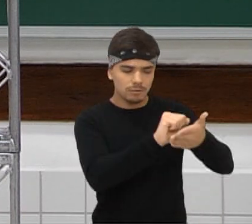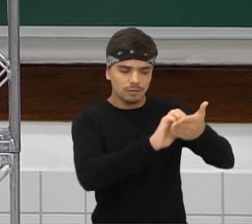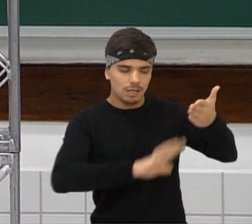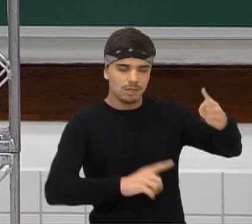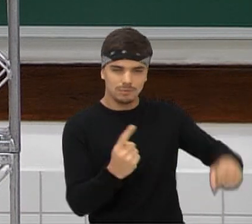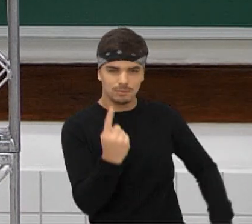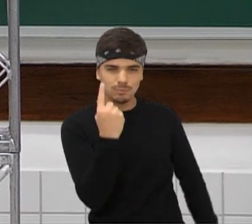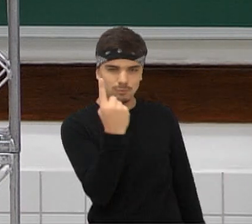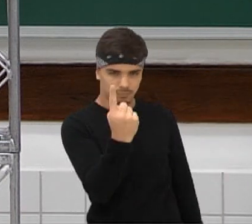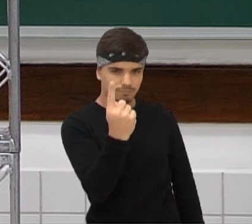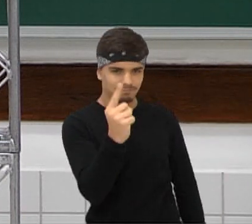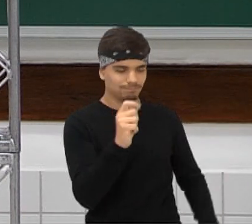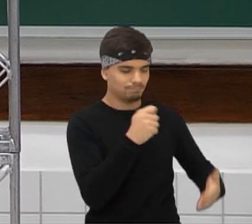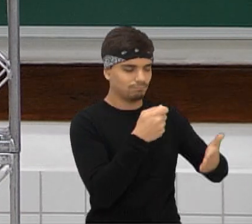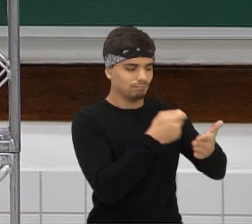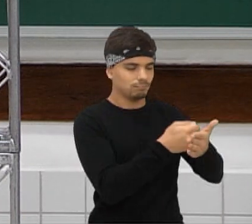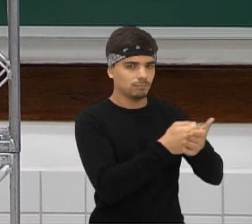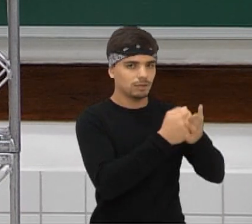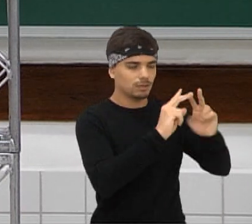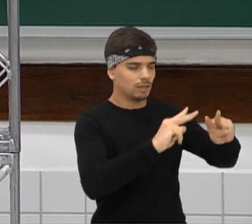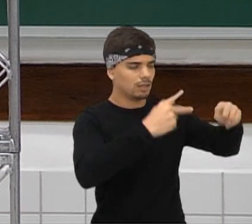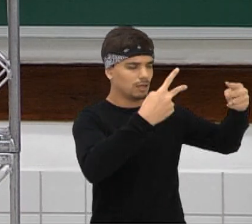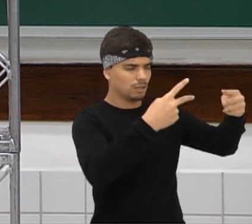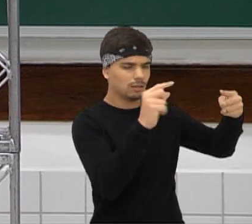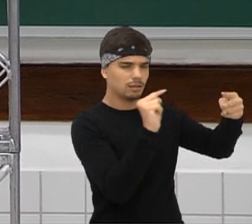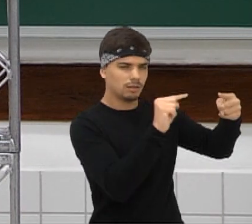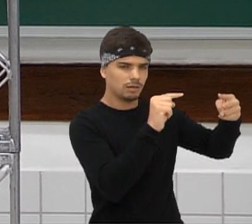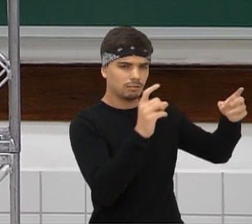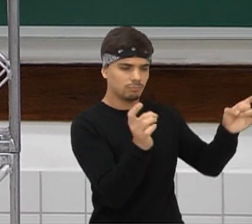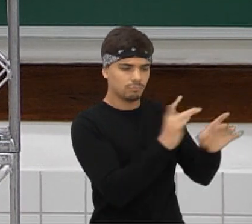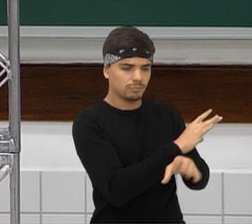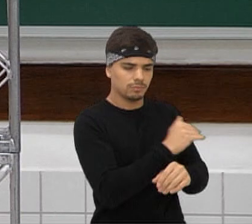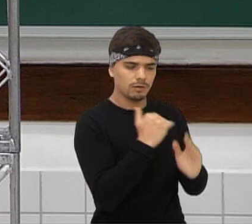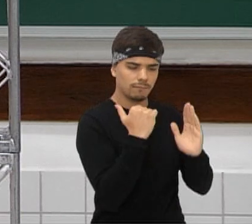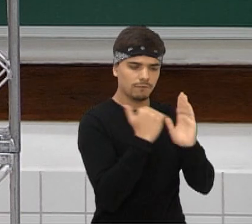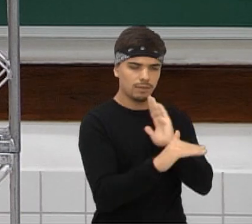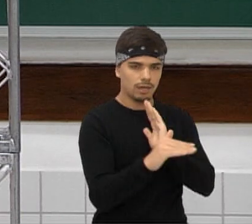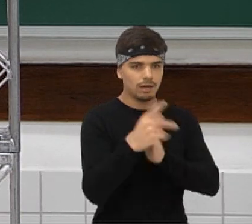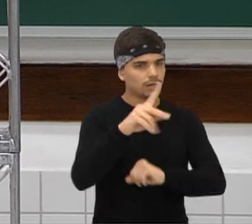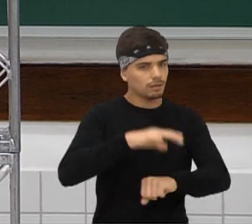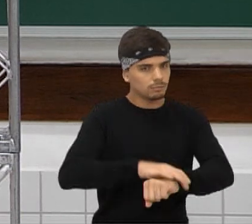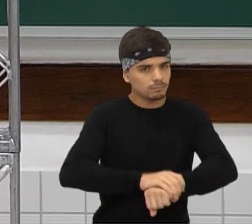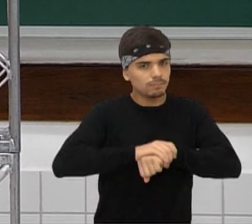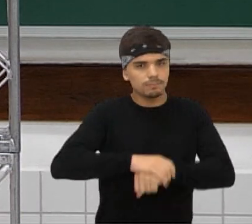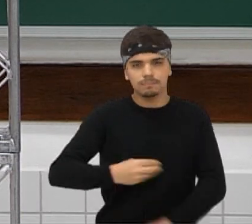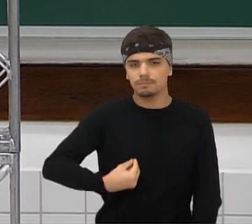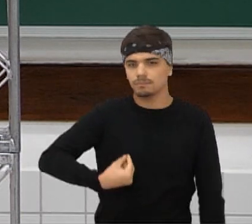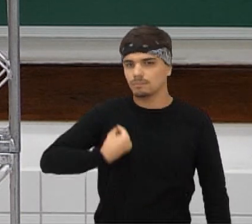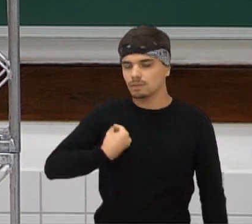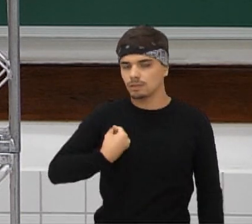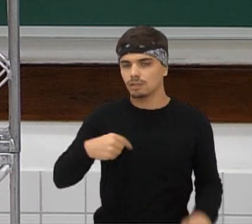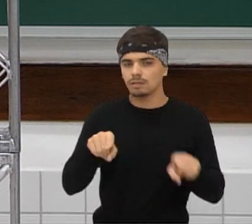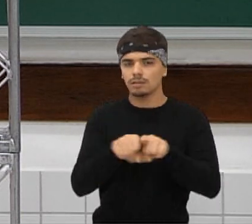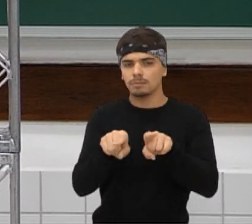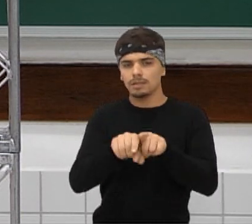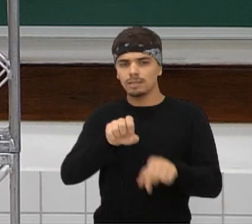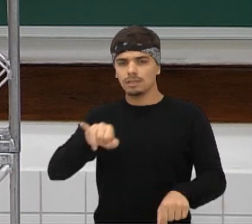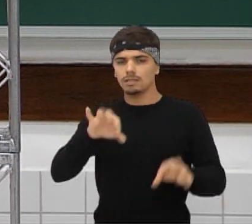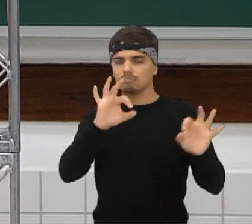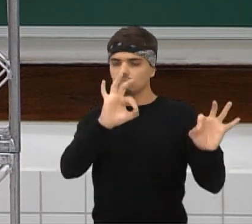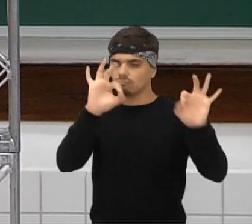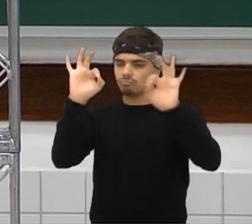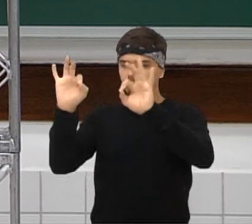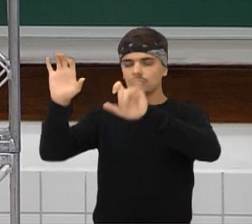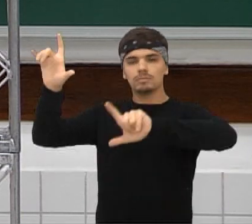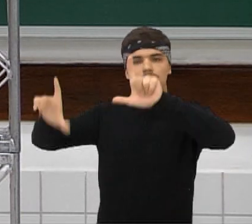que ela é obrigatória, clicar em enviar e assim a sua presença estará garantida. Você que assiste pela televisão,